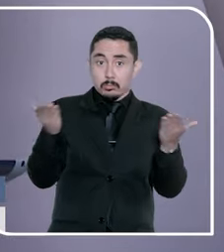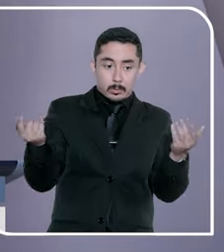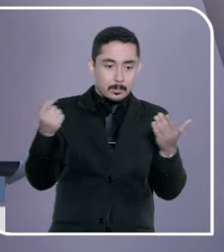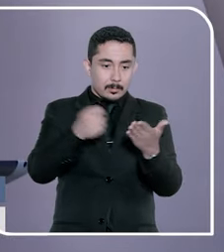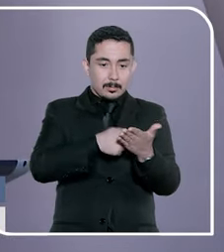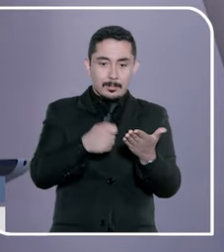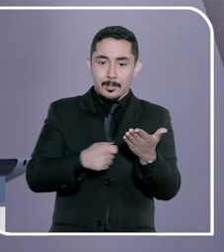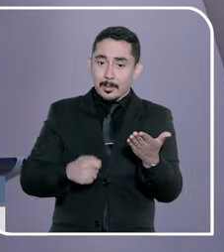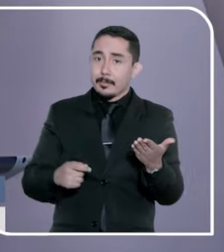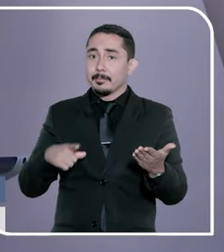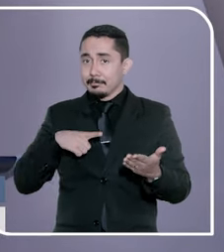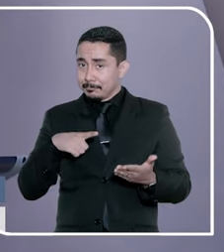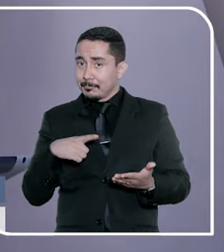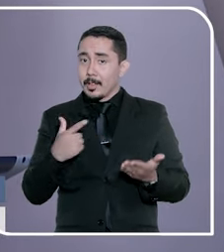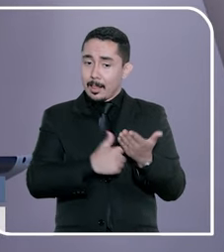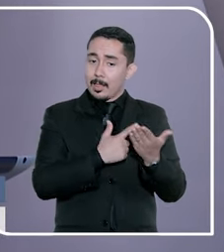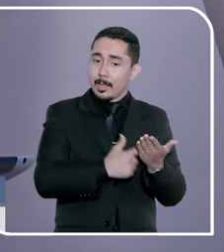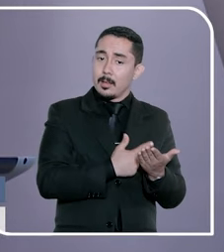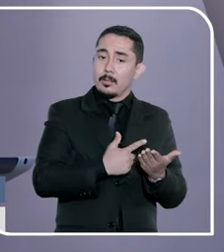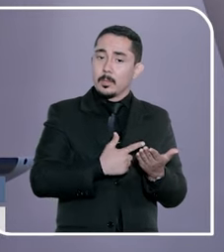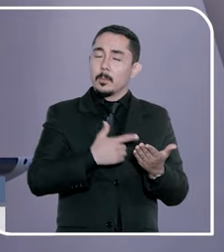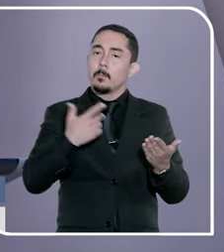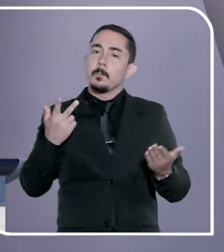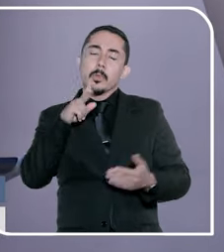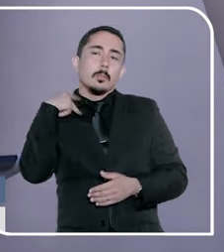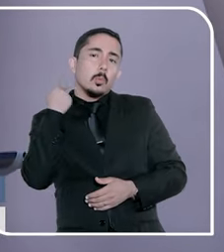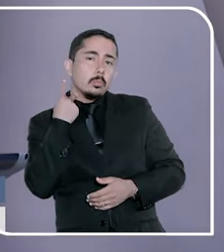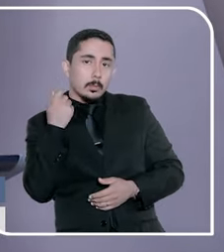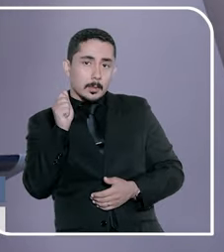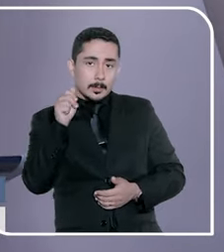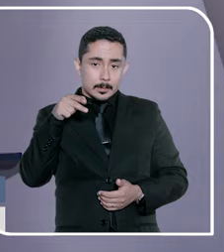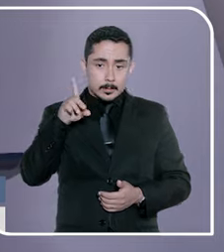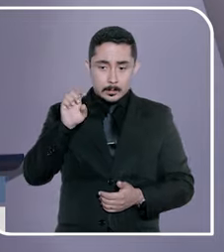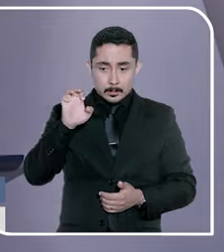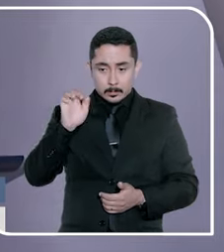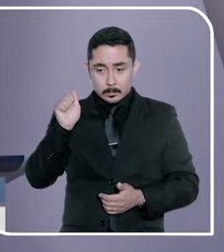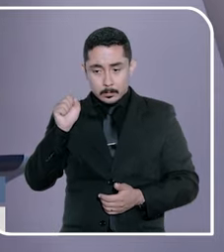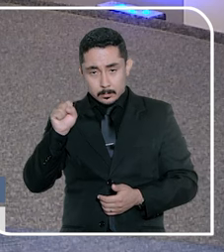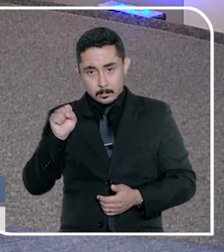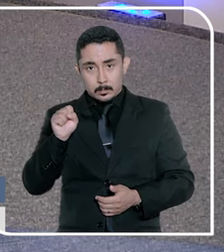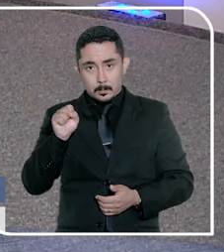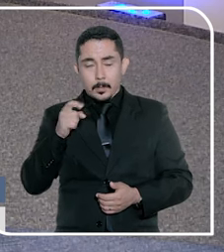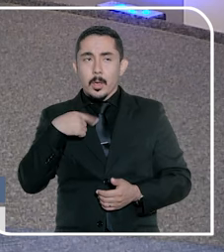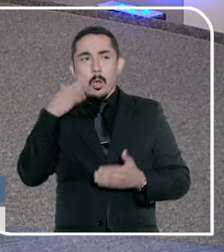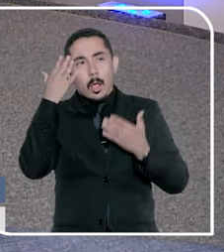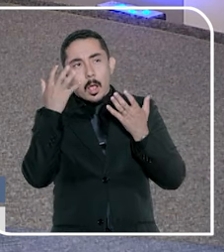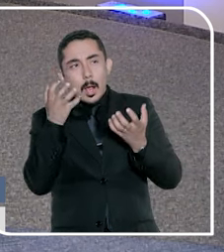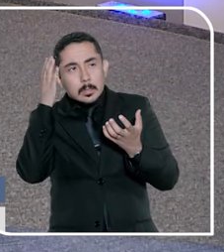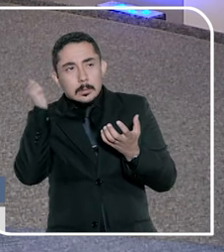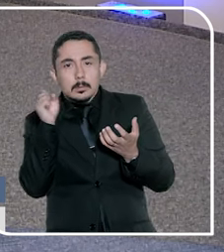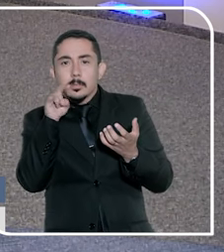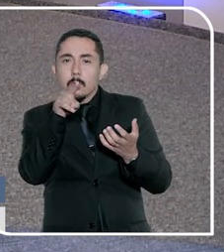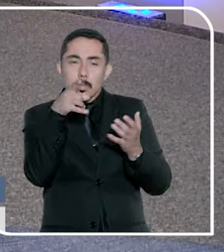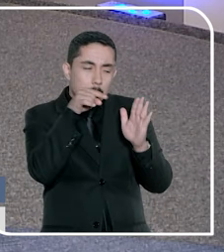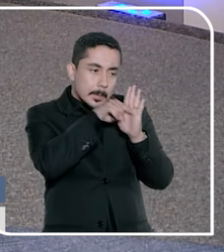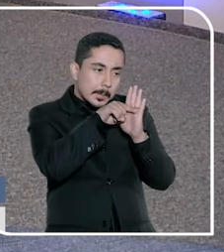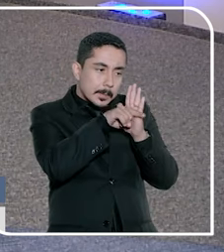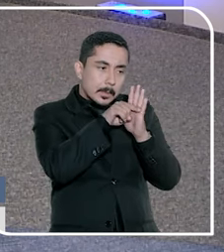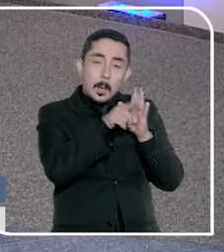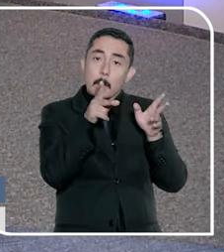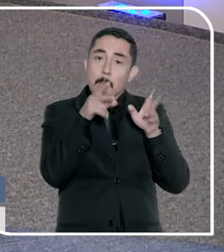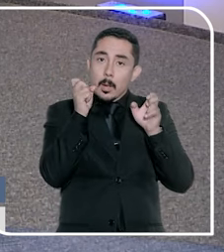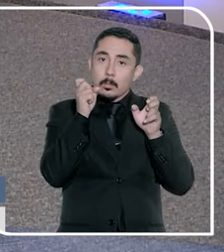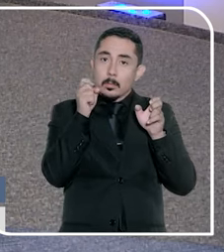procurador andras eu gostaria de saber se em sua avaliação né Eh o senhor avalia então que o atual cenário de organização dos